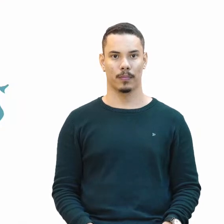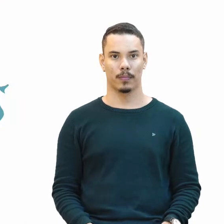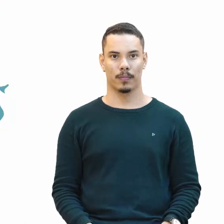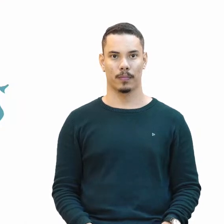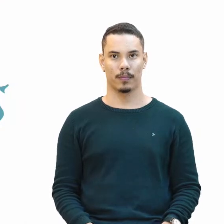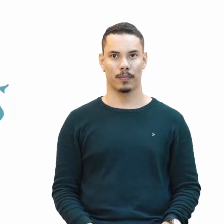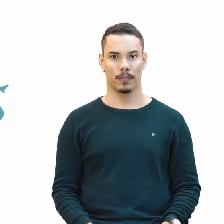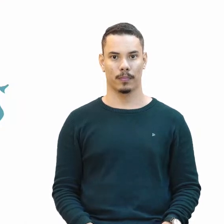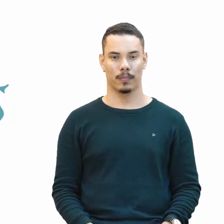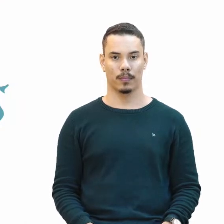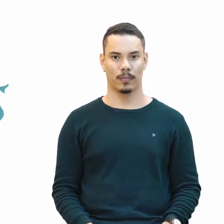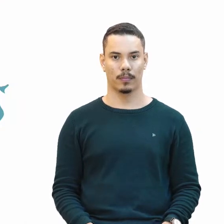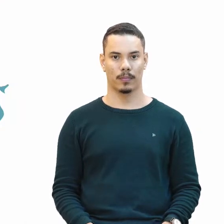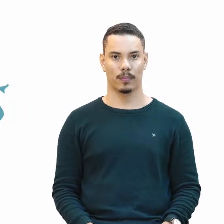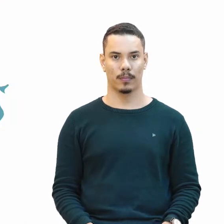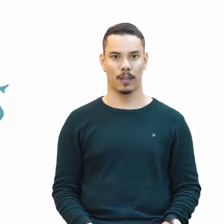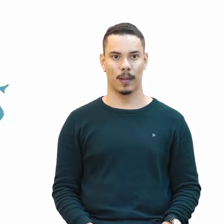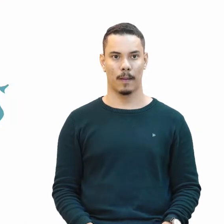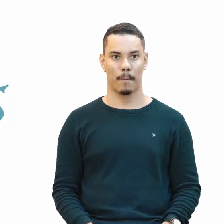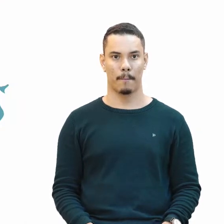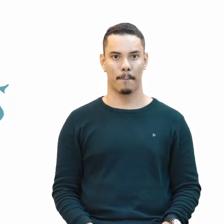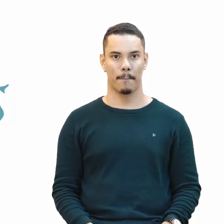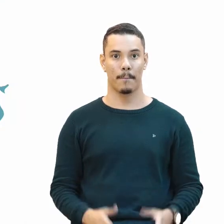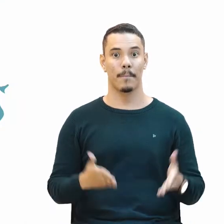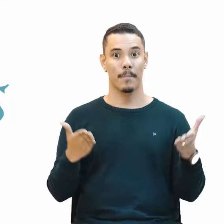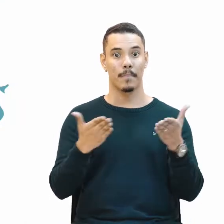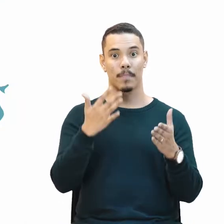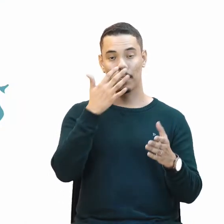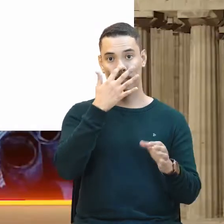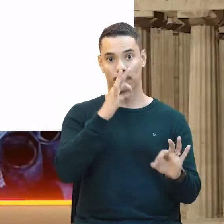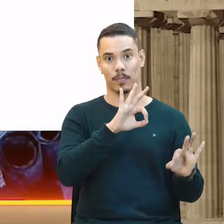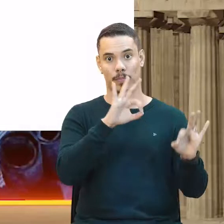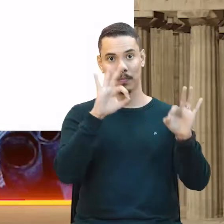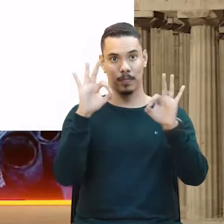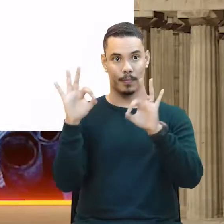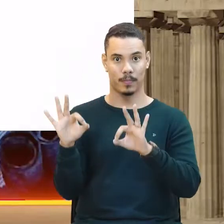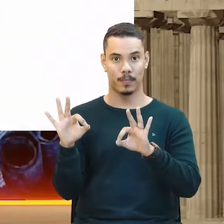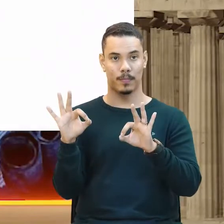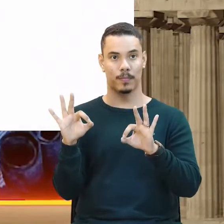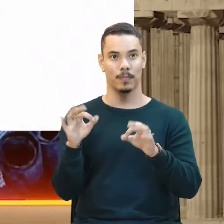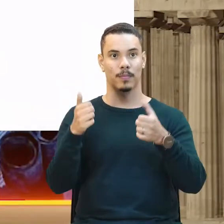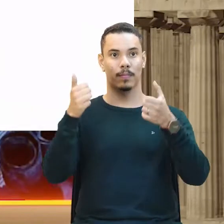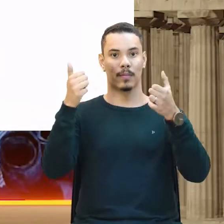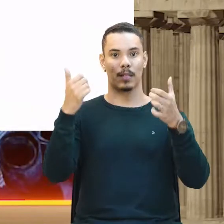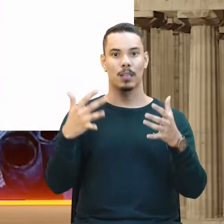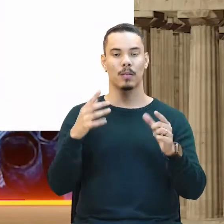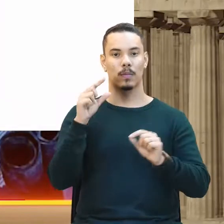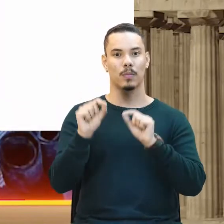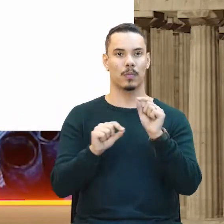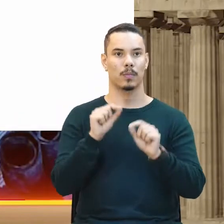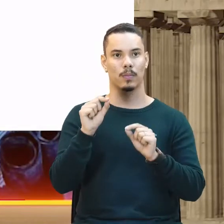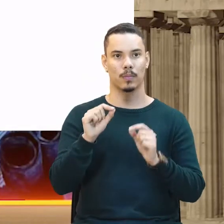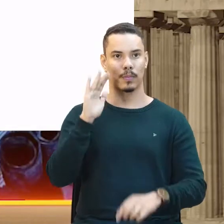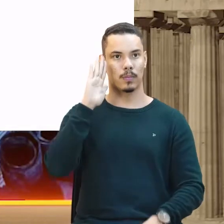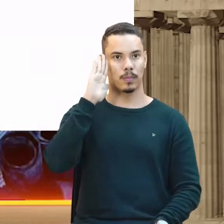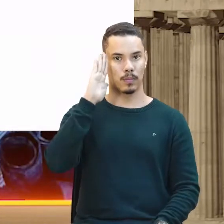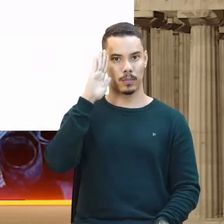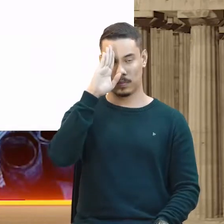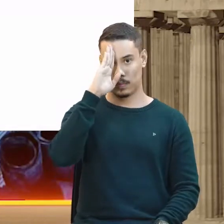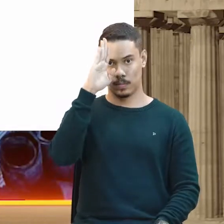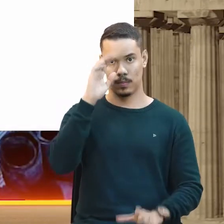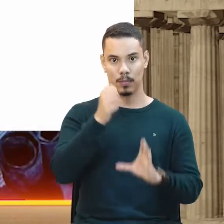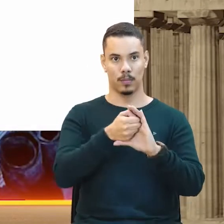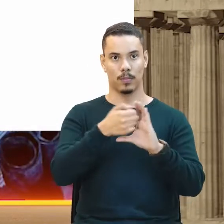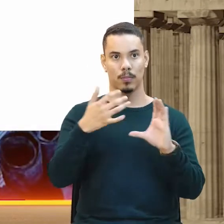Agora nós vamos ver uma matéria jornalística, pessoal, que fala sobre as características da